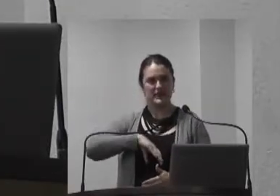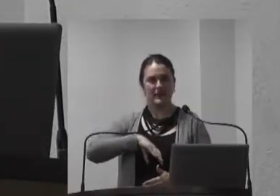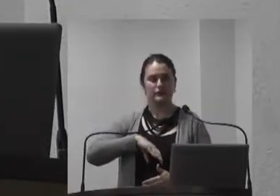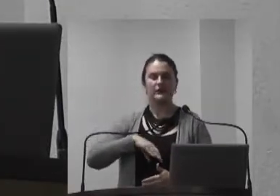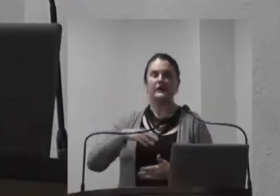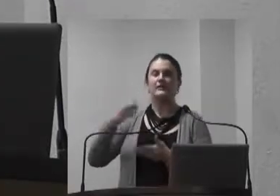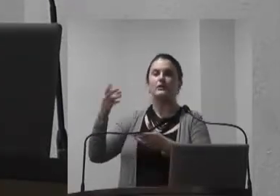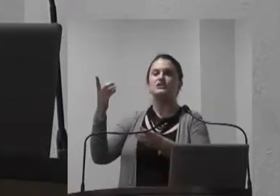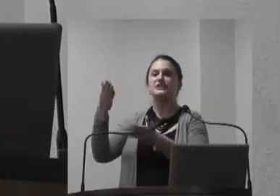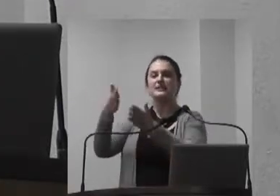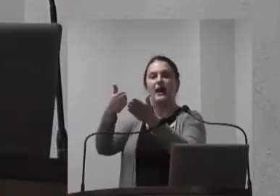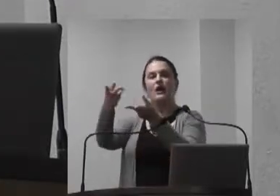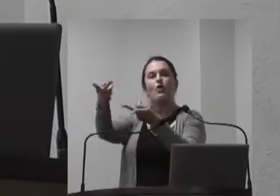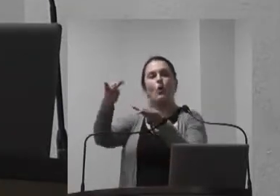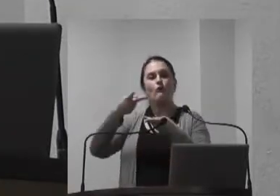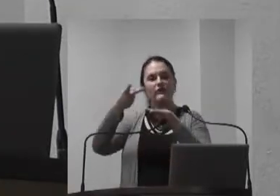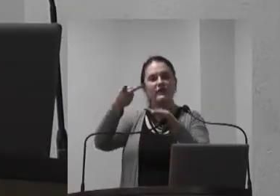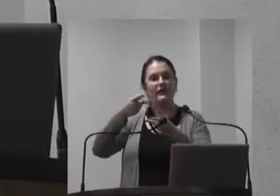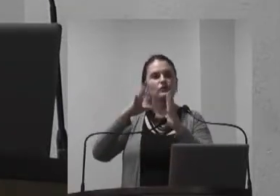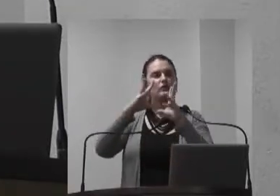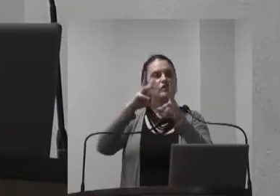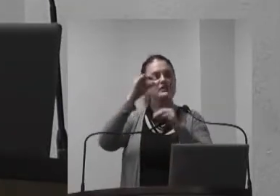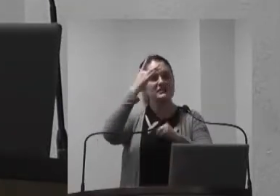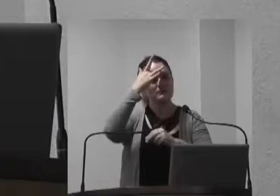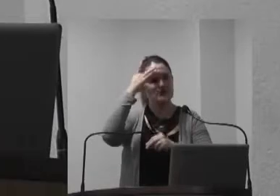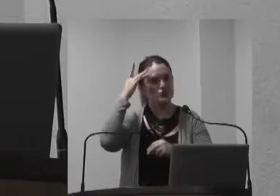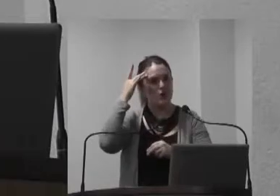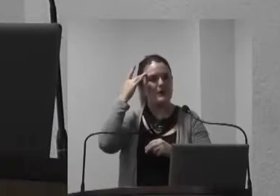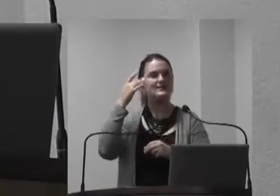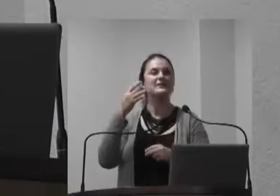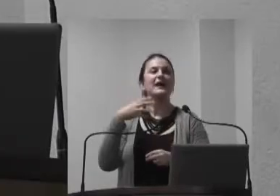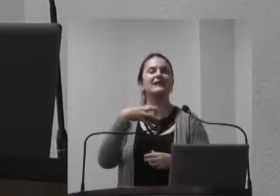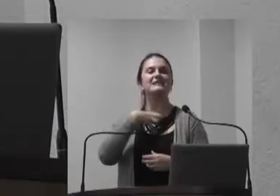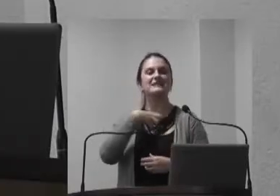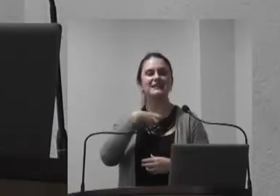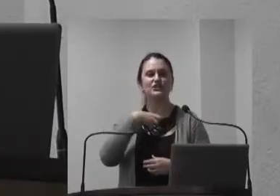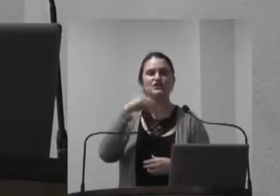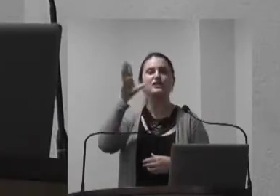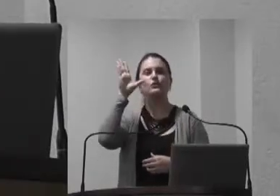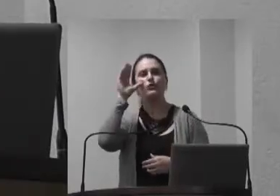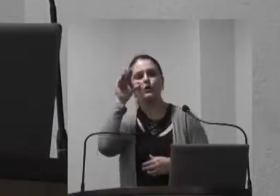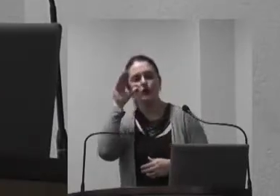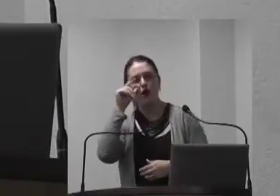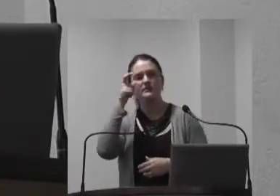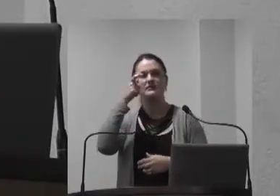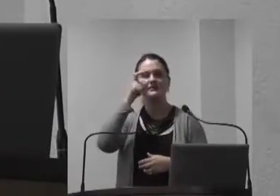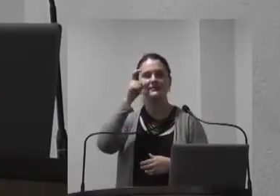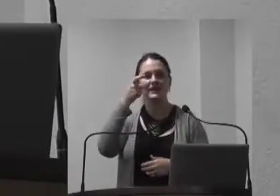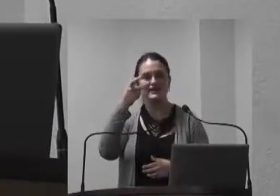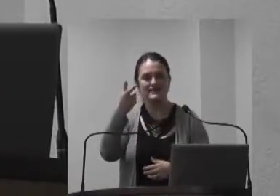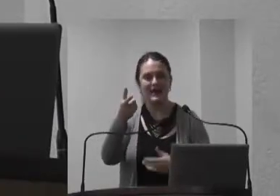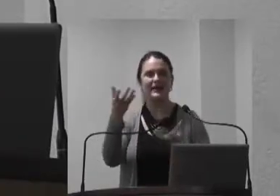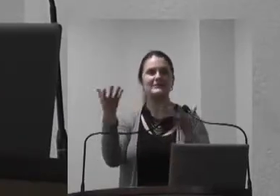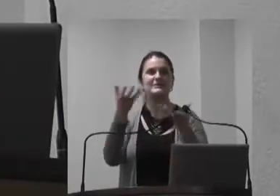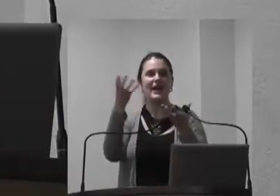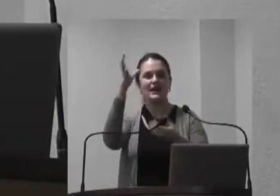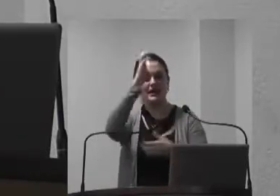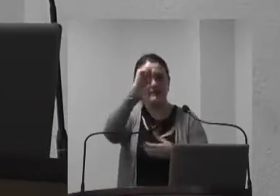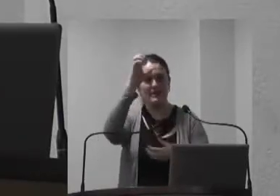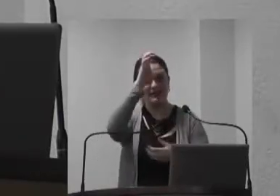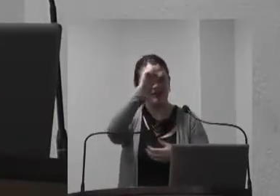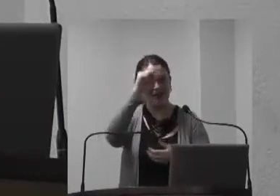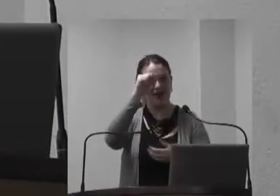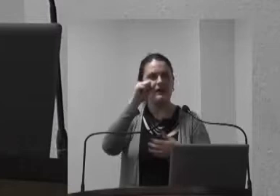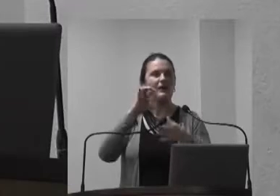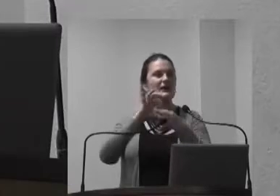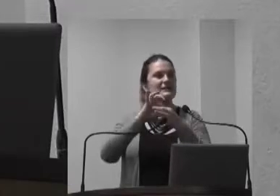portuguesa, certo? Então, a gente está convidando a todas as pessoas que se sentirem curiosas, interessadas,